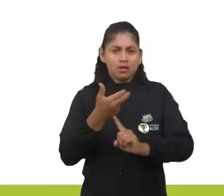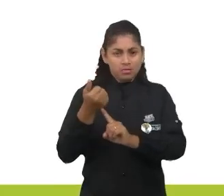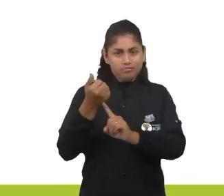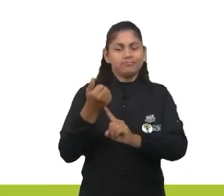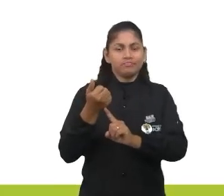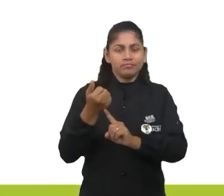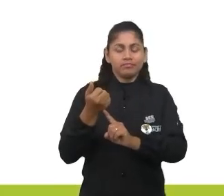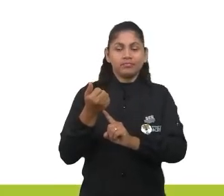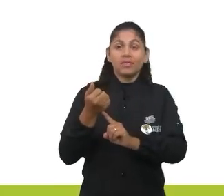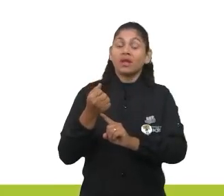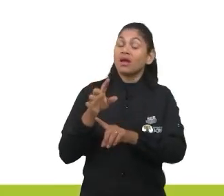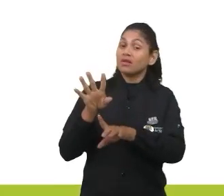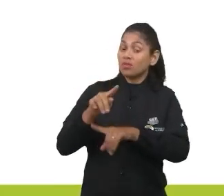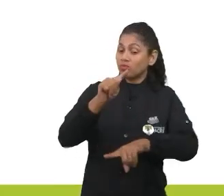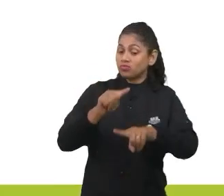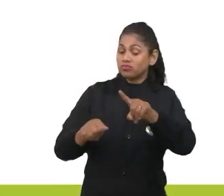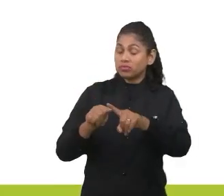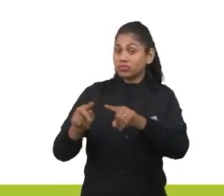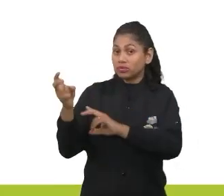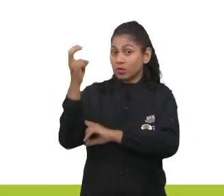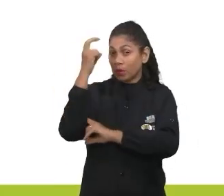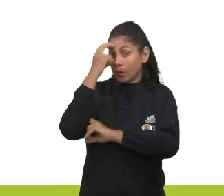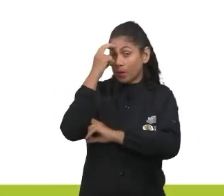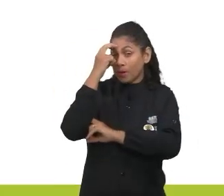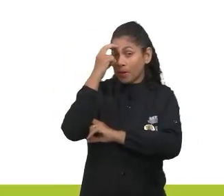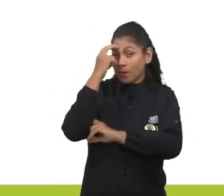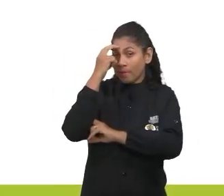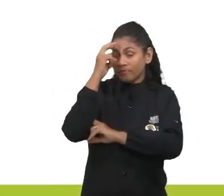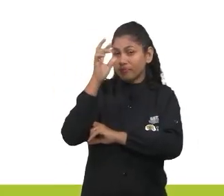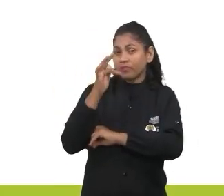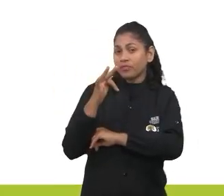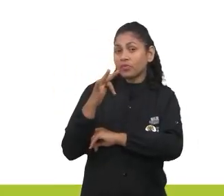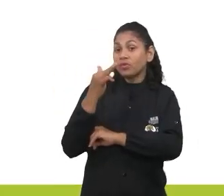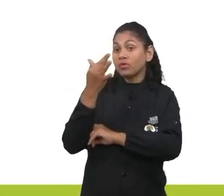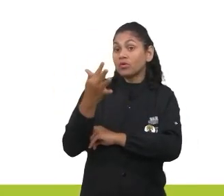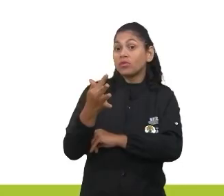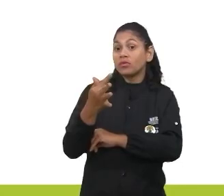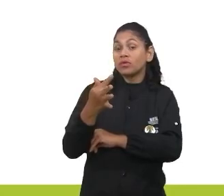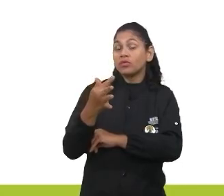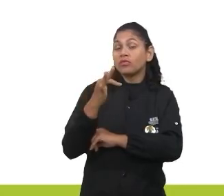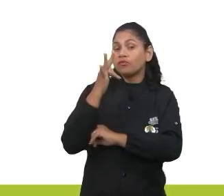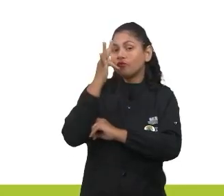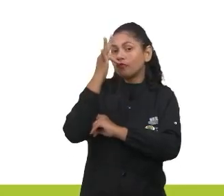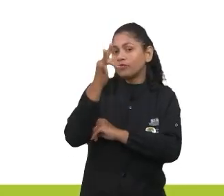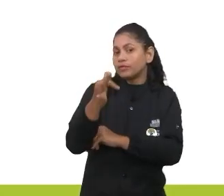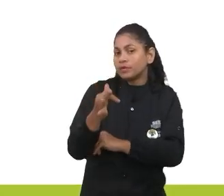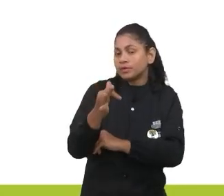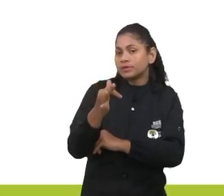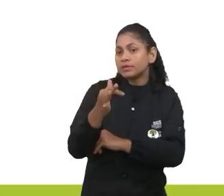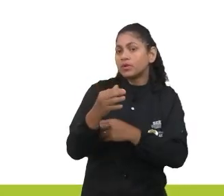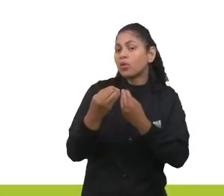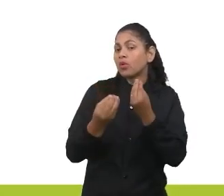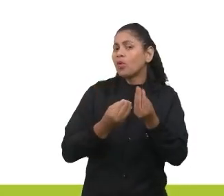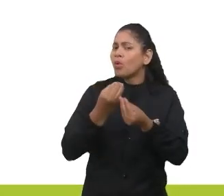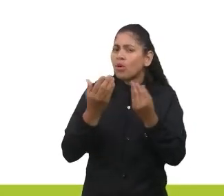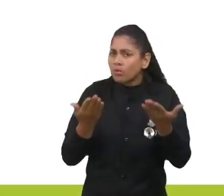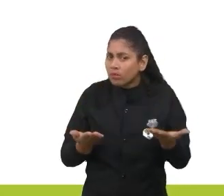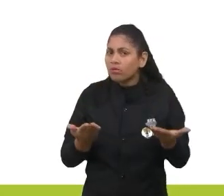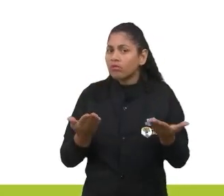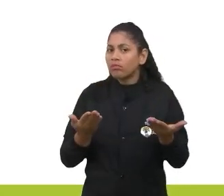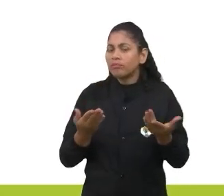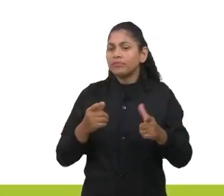culturais passaram a ser, letra A, mercadorias que, sob a égide do